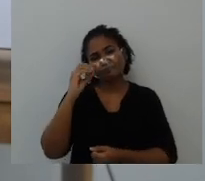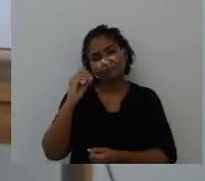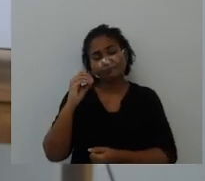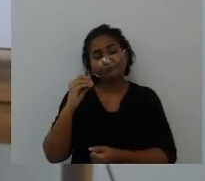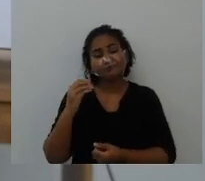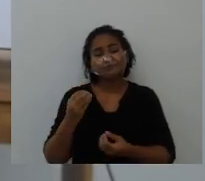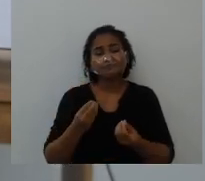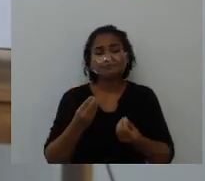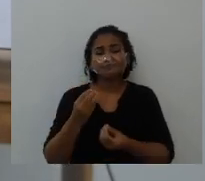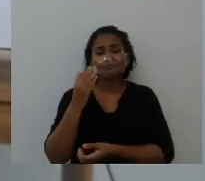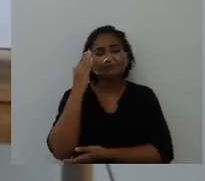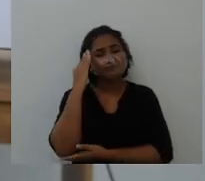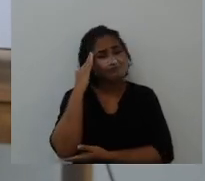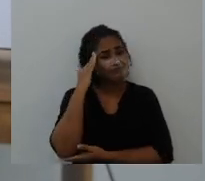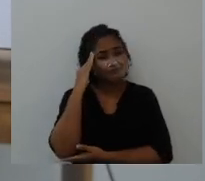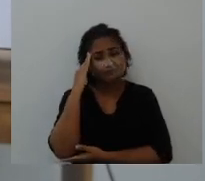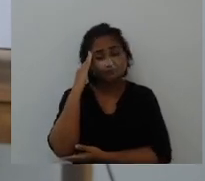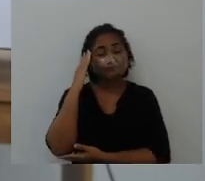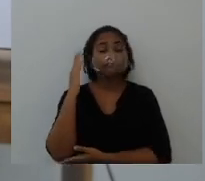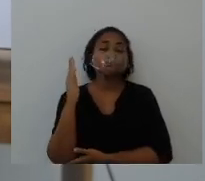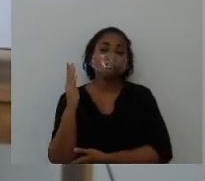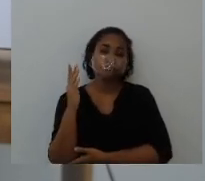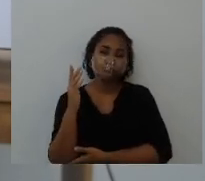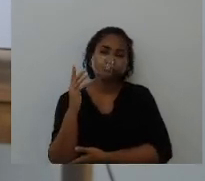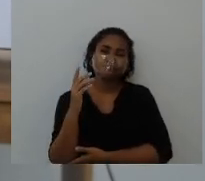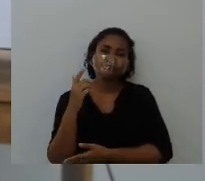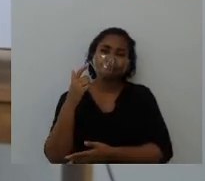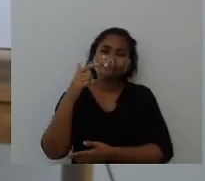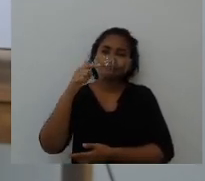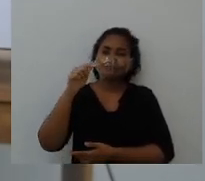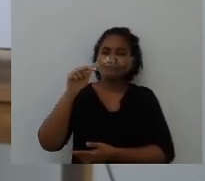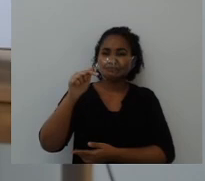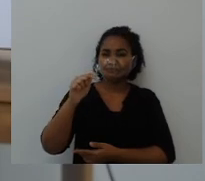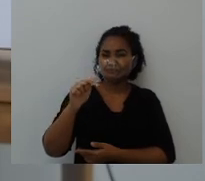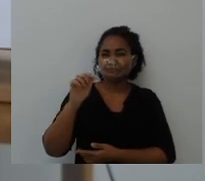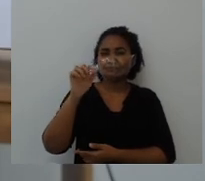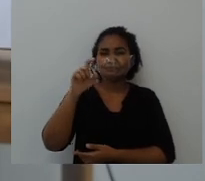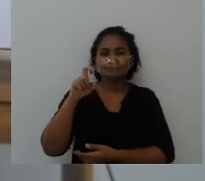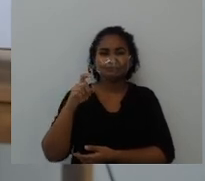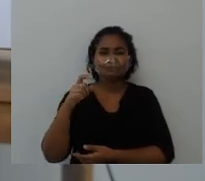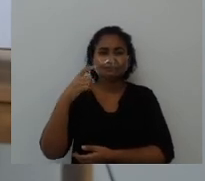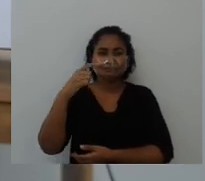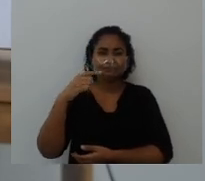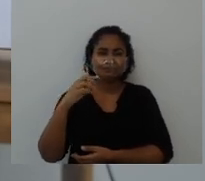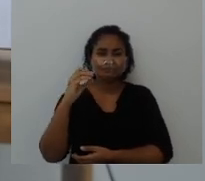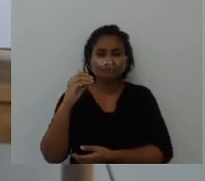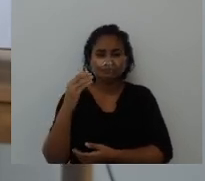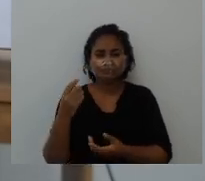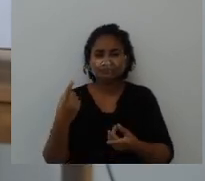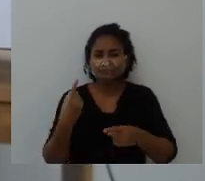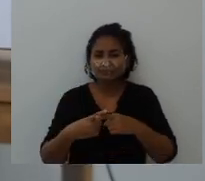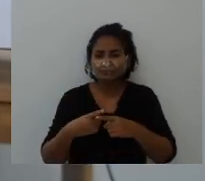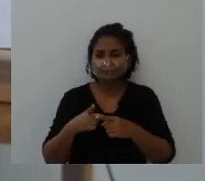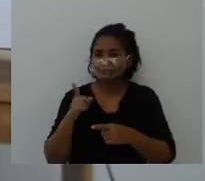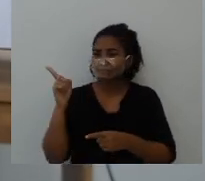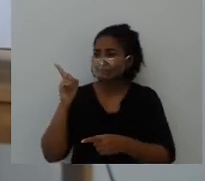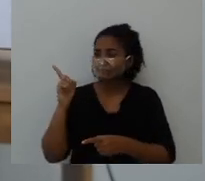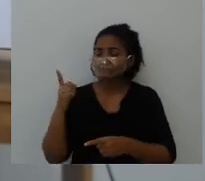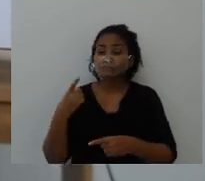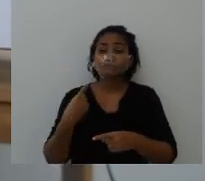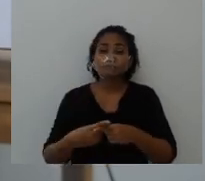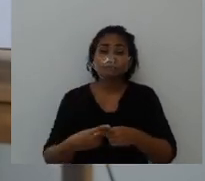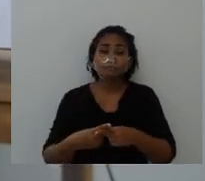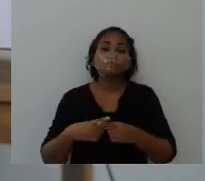senhor colocou para mim, não. F1x mais F2x mais Fnx igual a zero. Pois é, gente, lembre-se que isso são